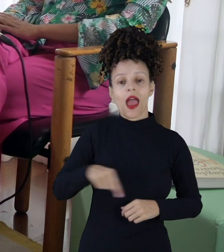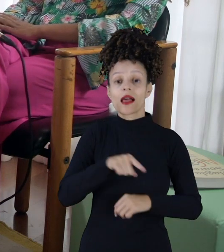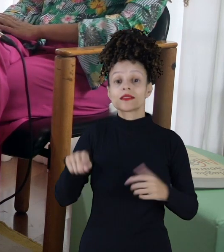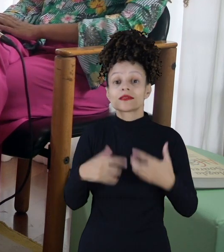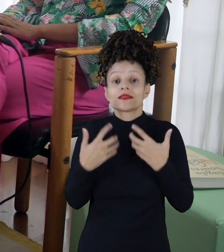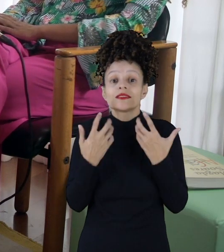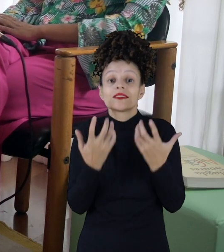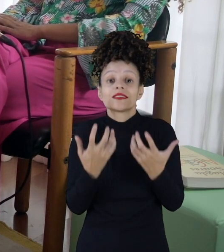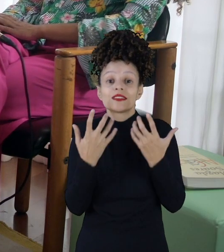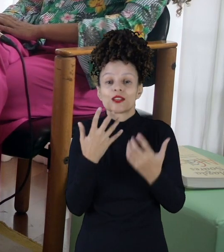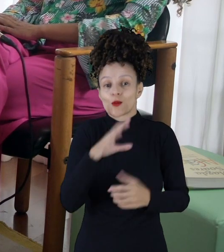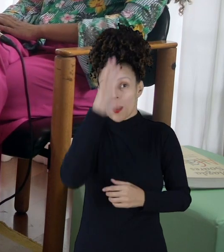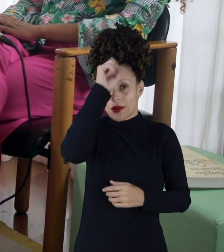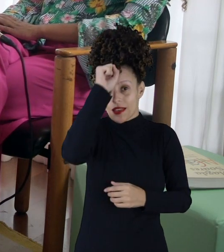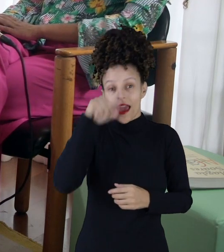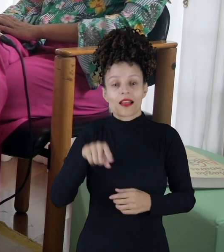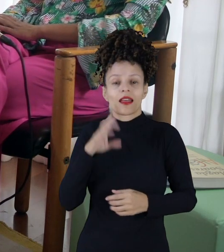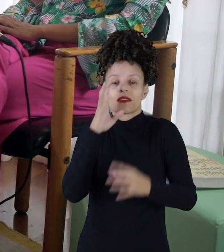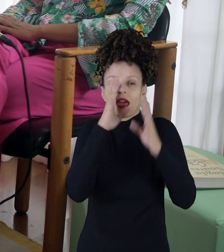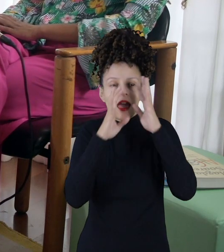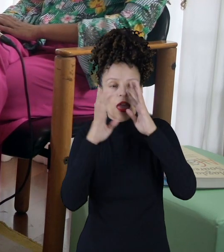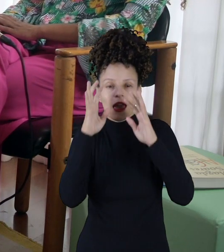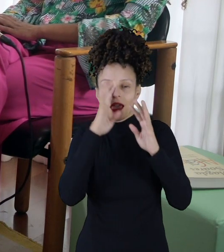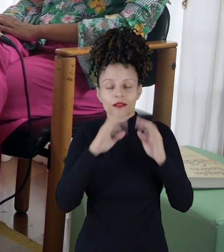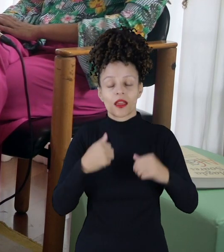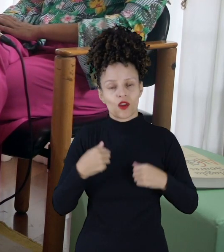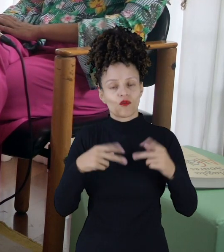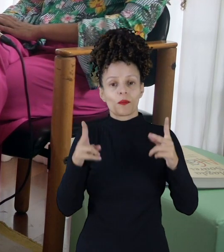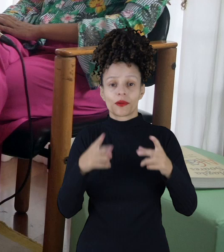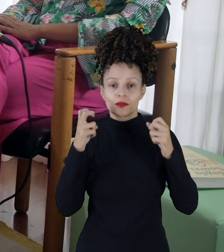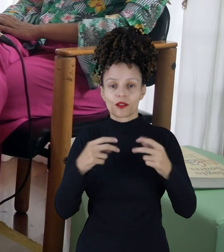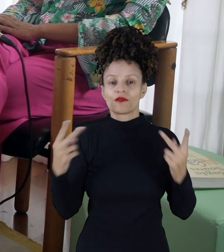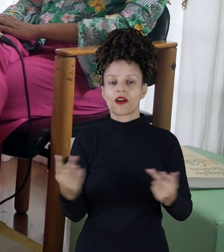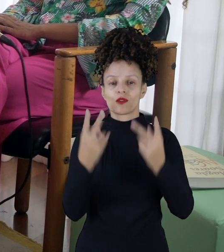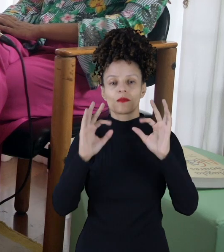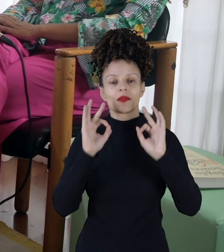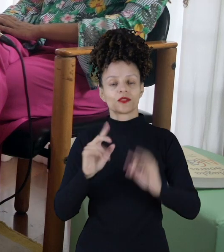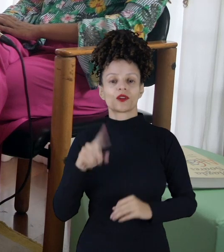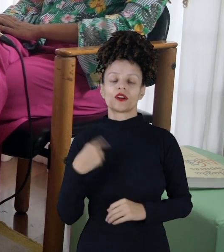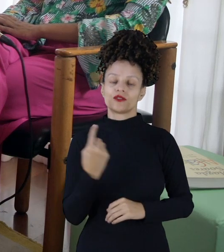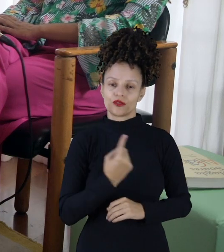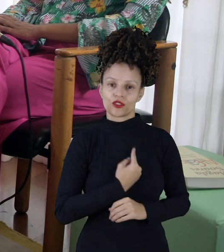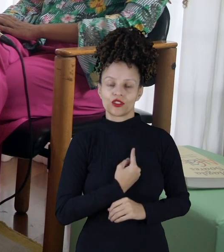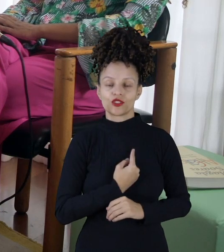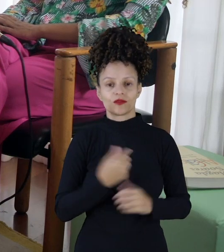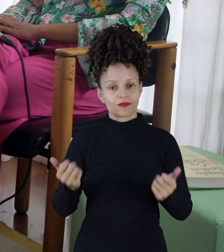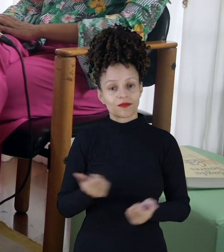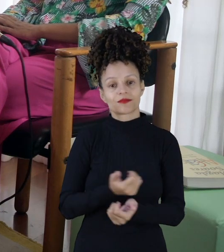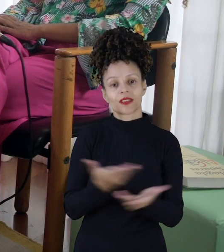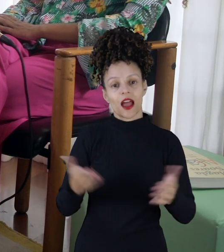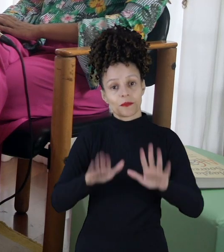as pequenininhas, como elas queriam aprender, como elas se encantavam. E aí eu fui percebendo o valor realmente da